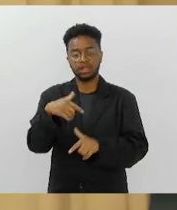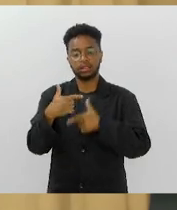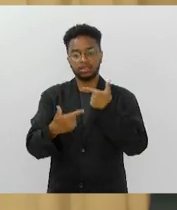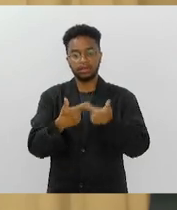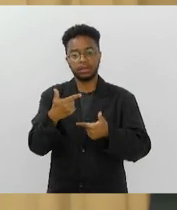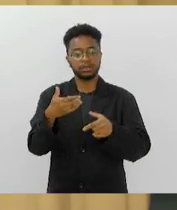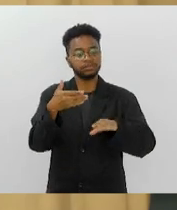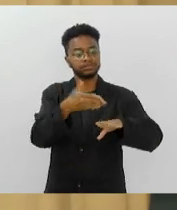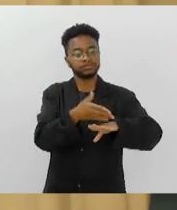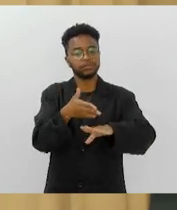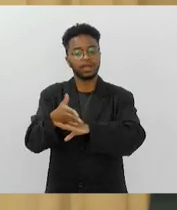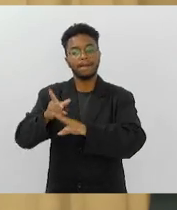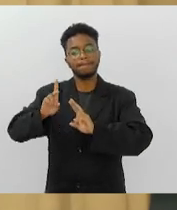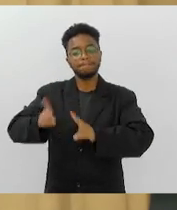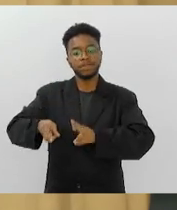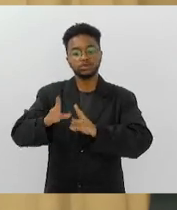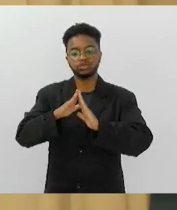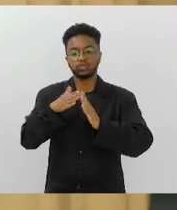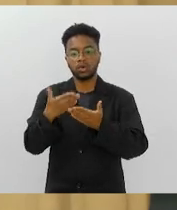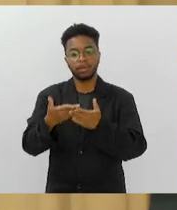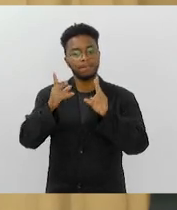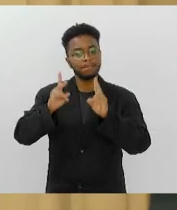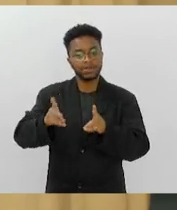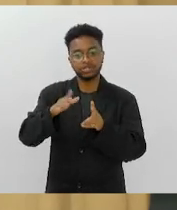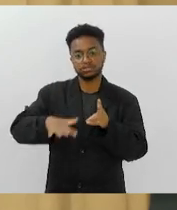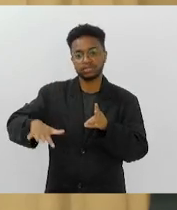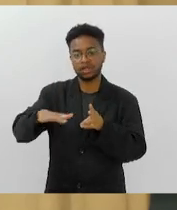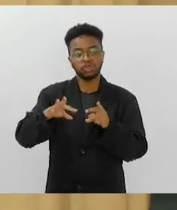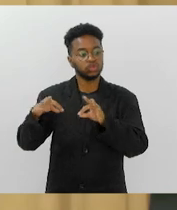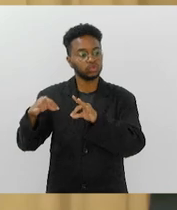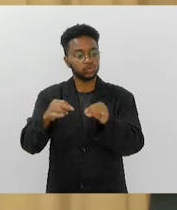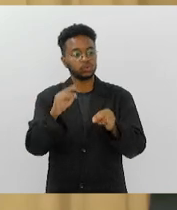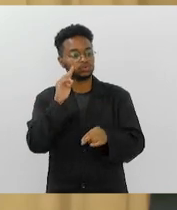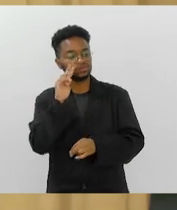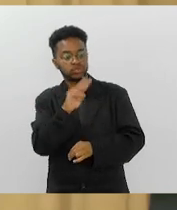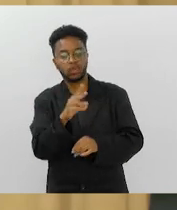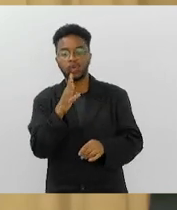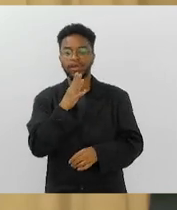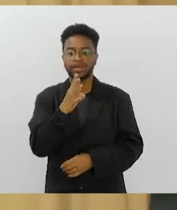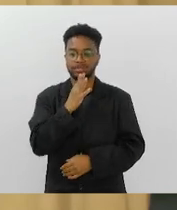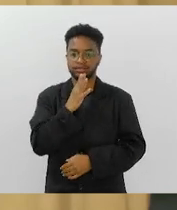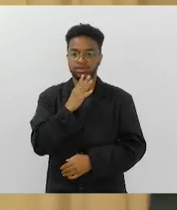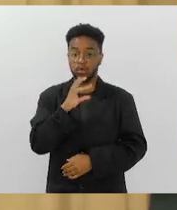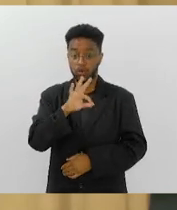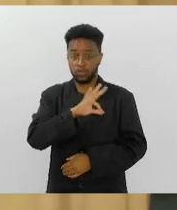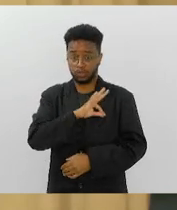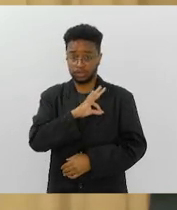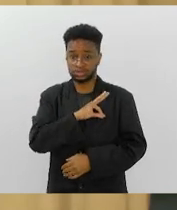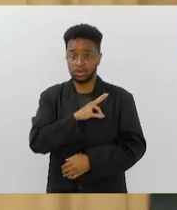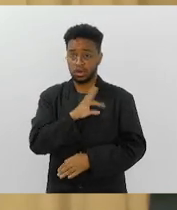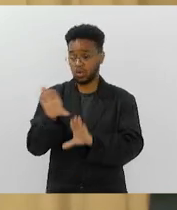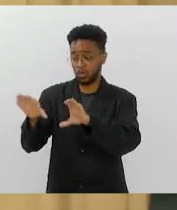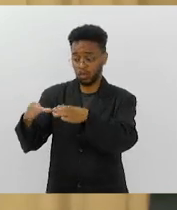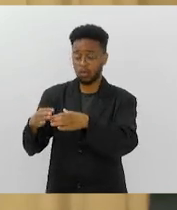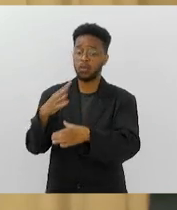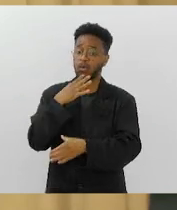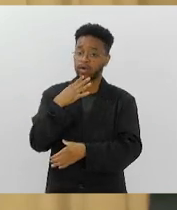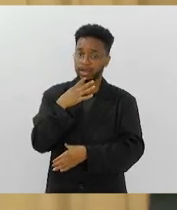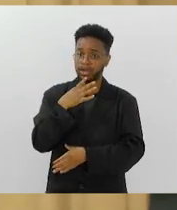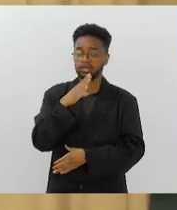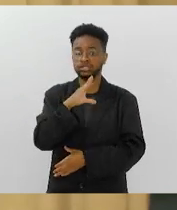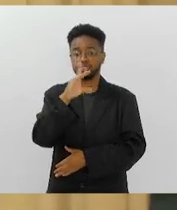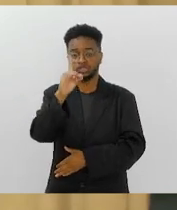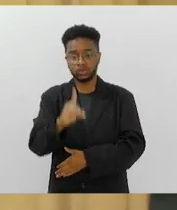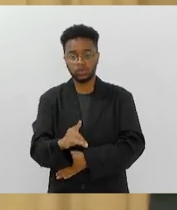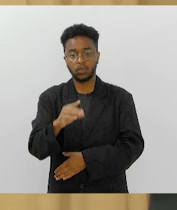escolares dentro da mesma área. Ela é reconhecida, o policial lá, ele é reconhecido pelo diretor, pelo porteiro,